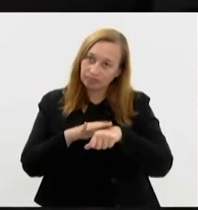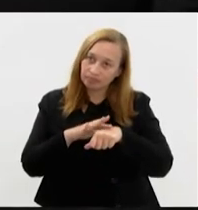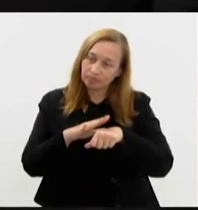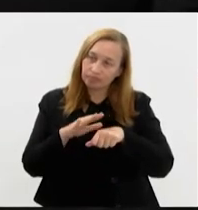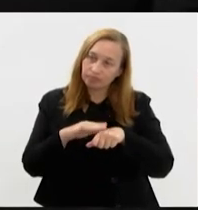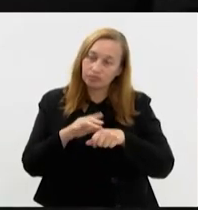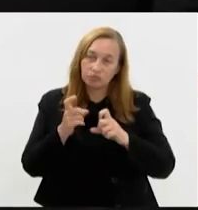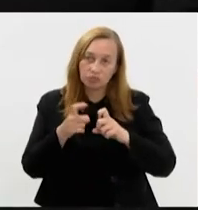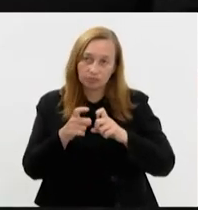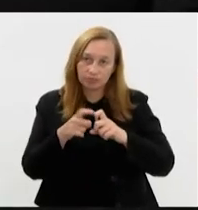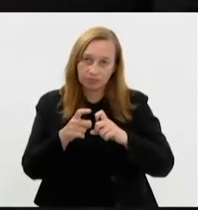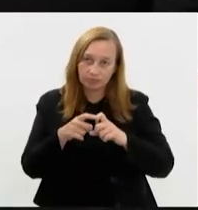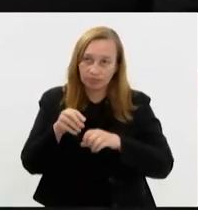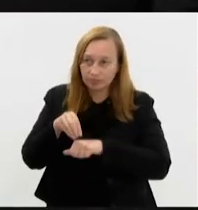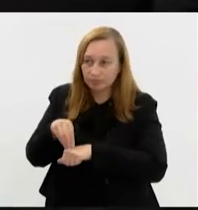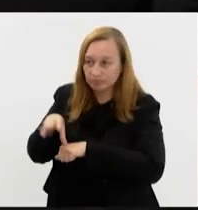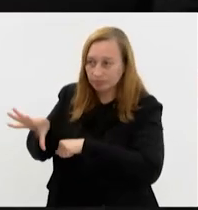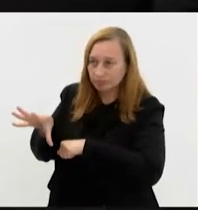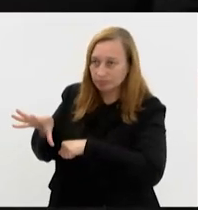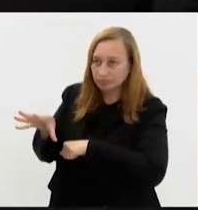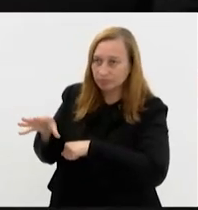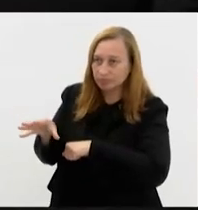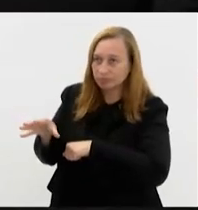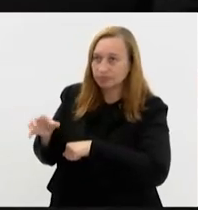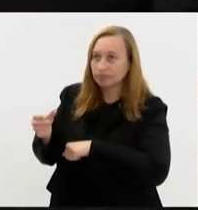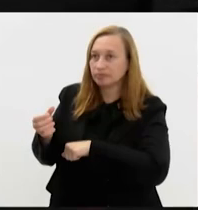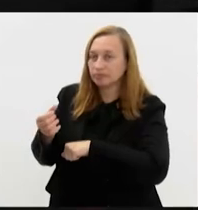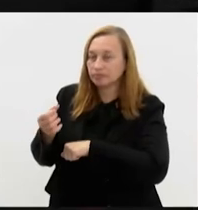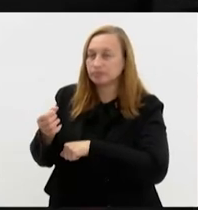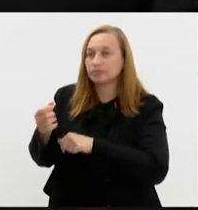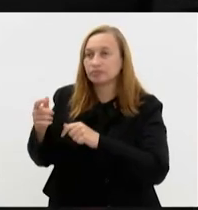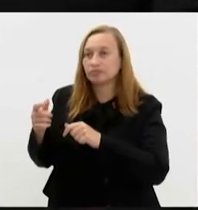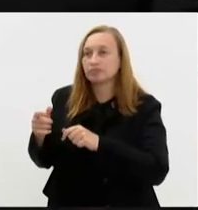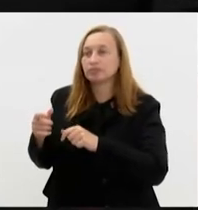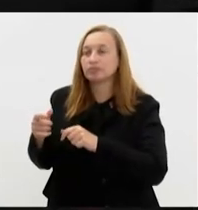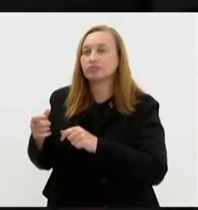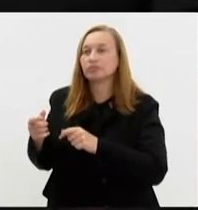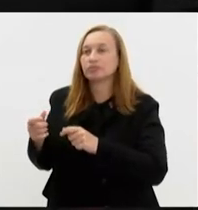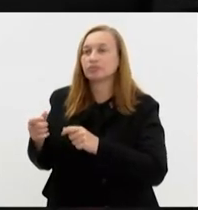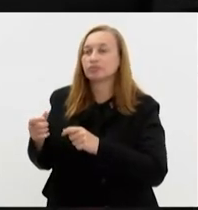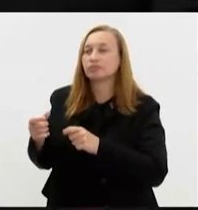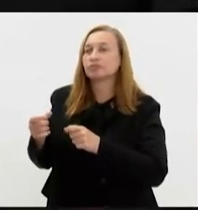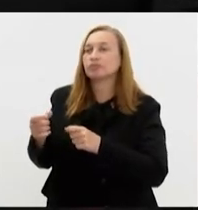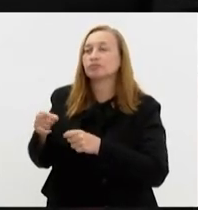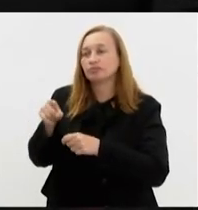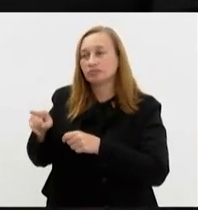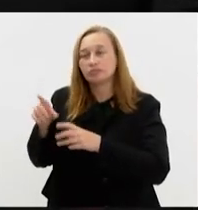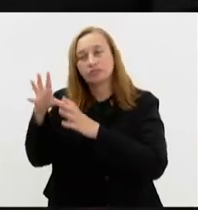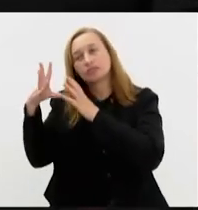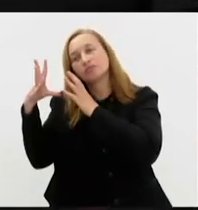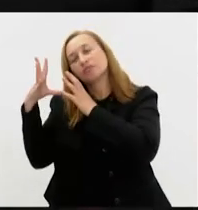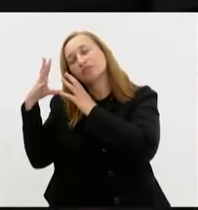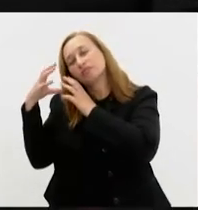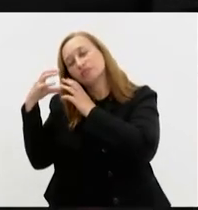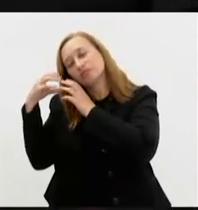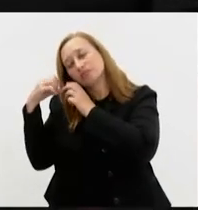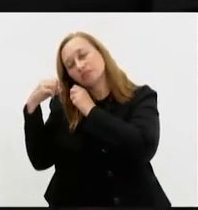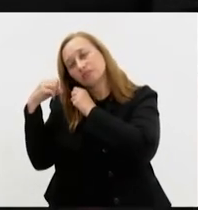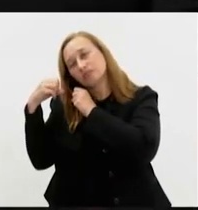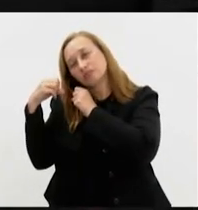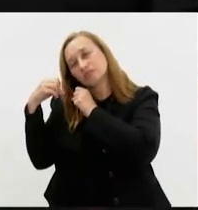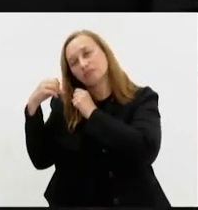um travesseiro né vai pra cama é lugar quente pega um bom travesseiro que você vai melhorar